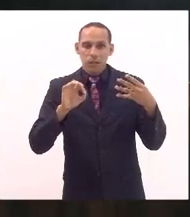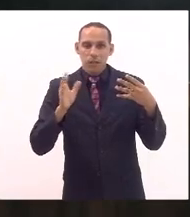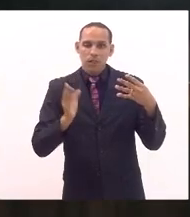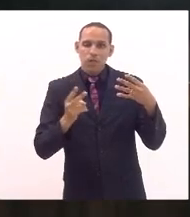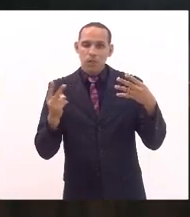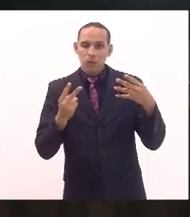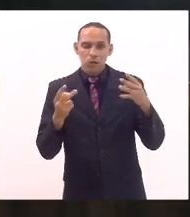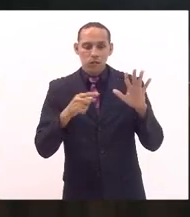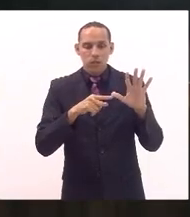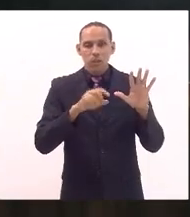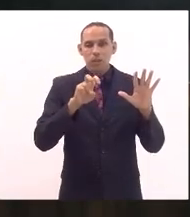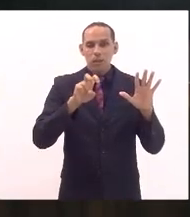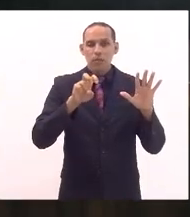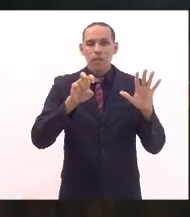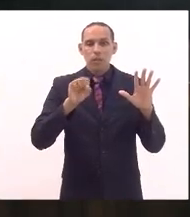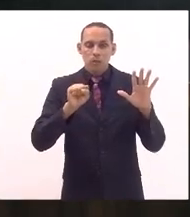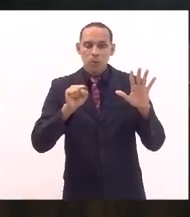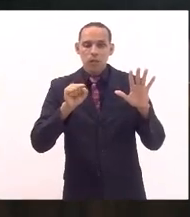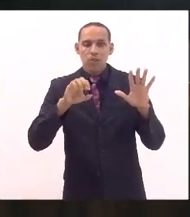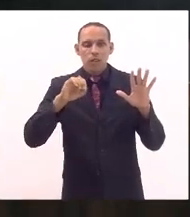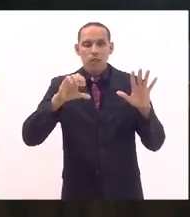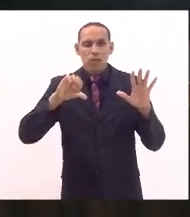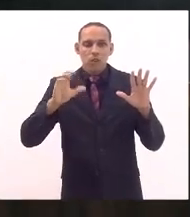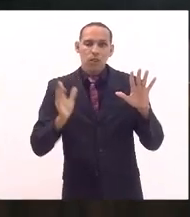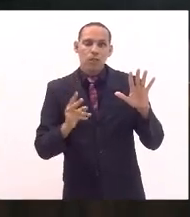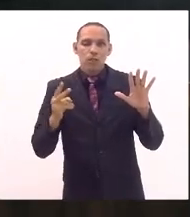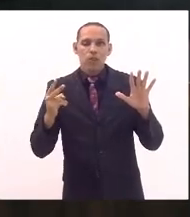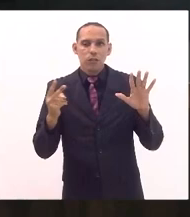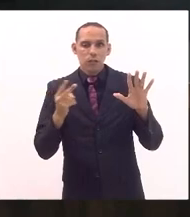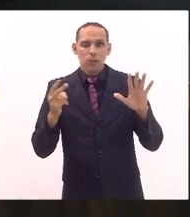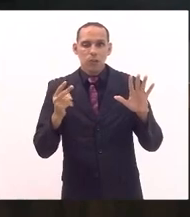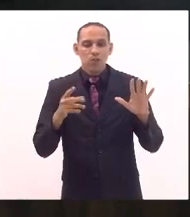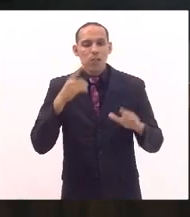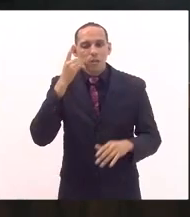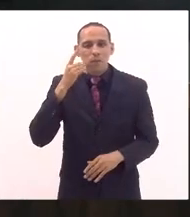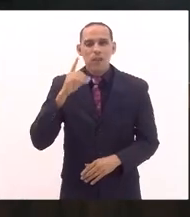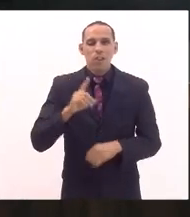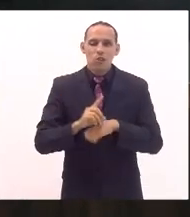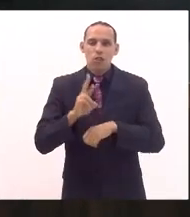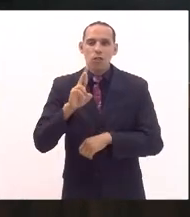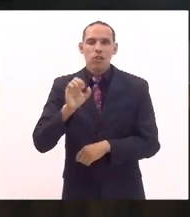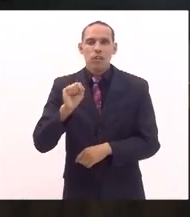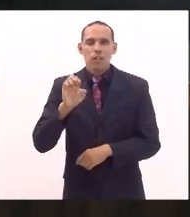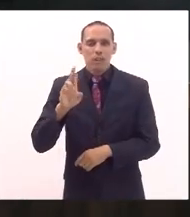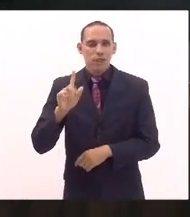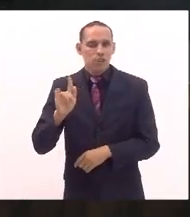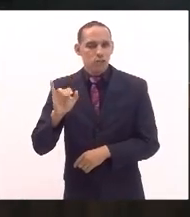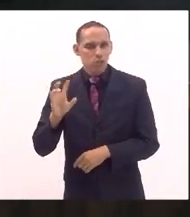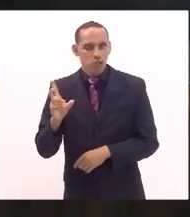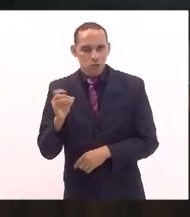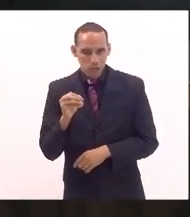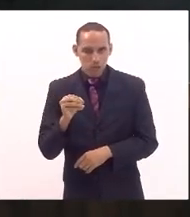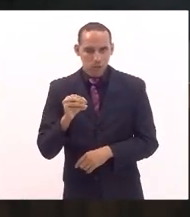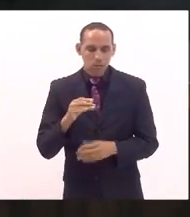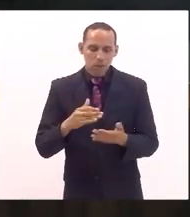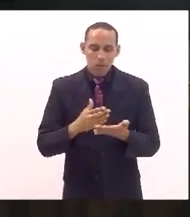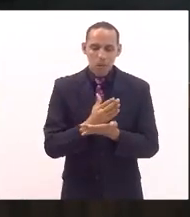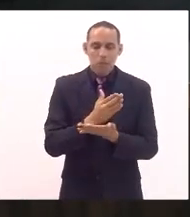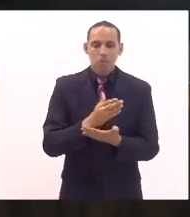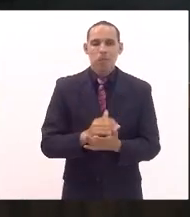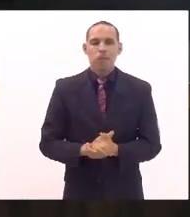122 5.809 2200 Deputado Dr Serginho seus que aprovam permaneça para o estão aprovado